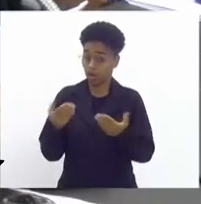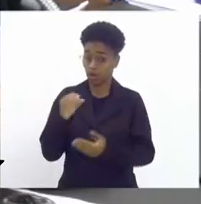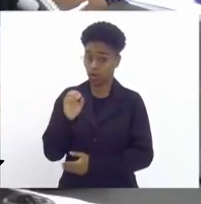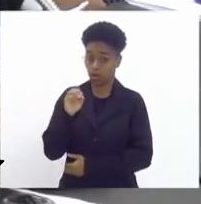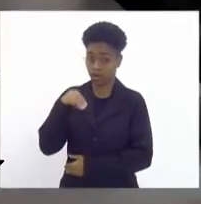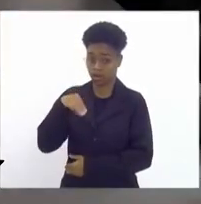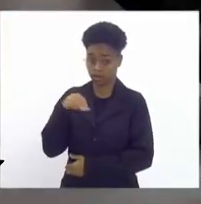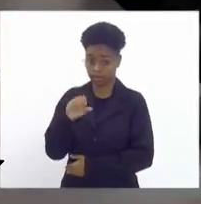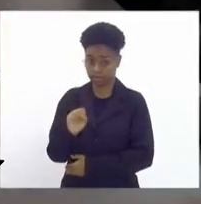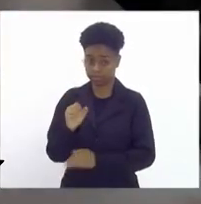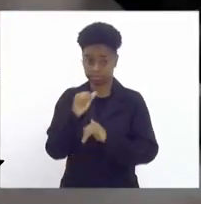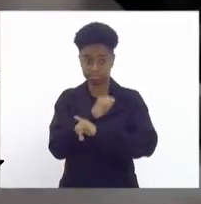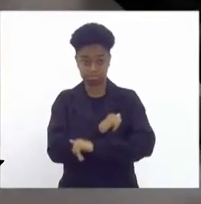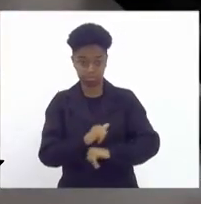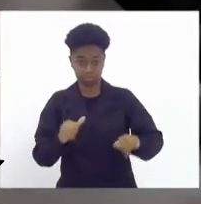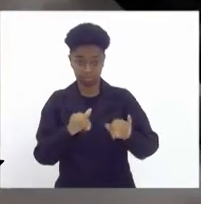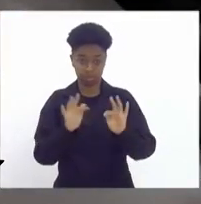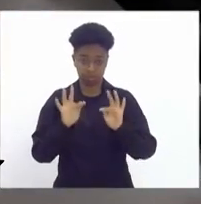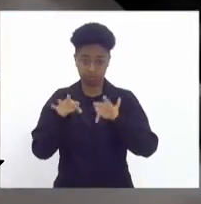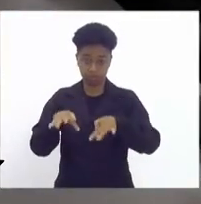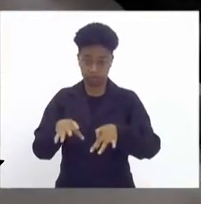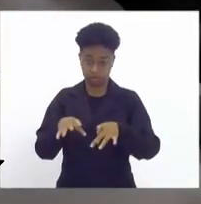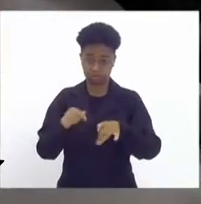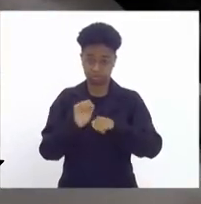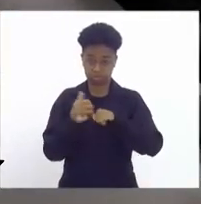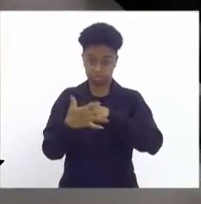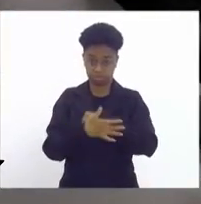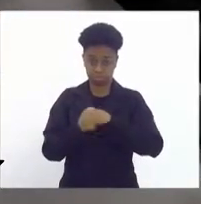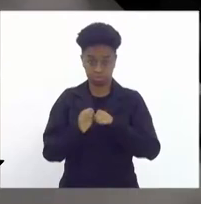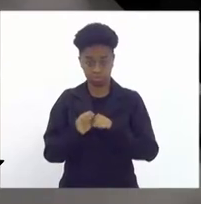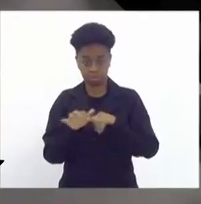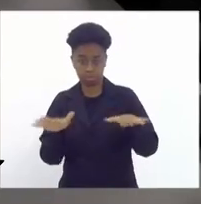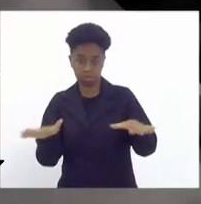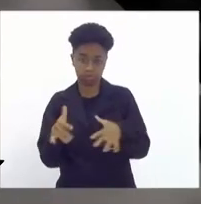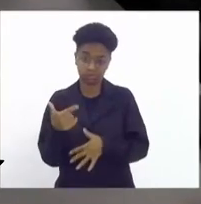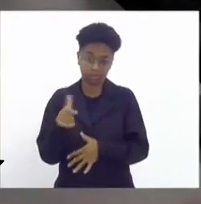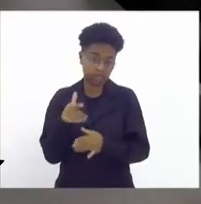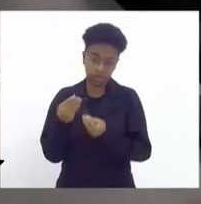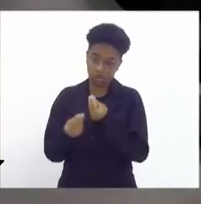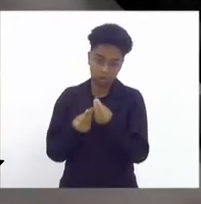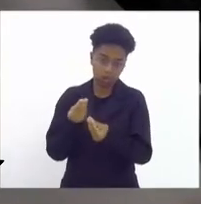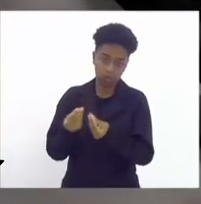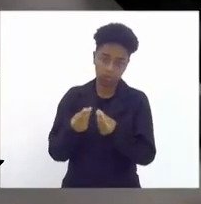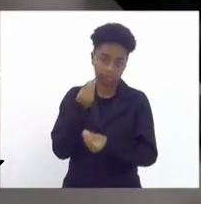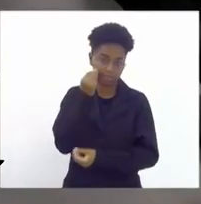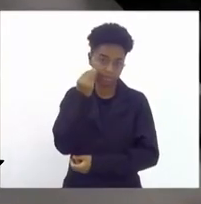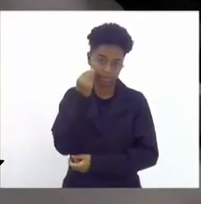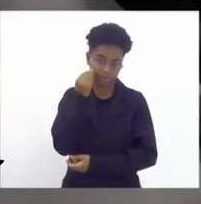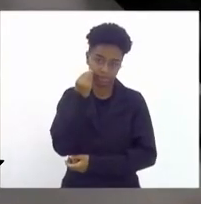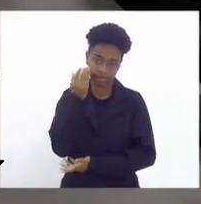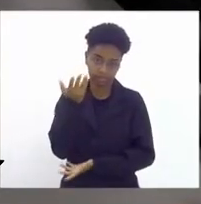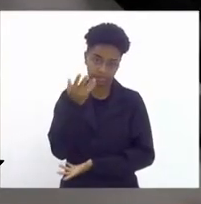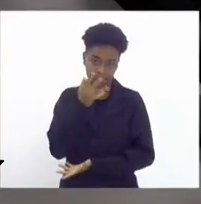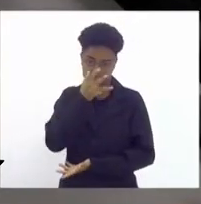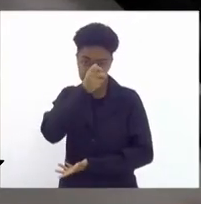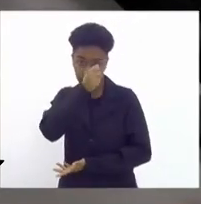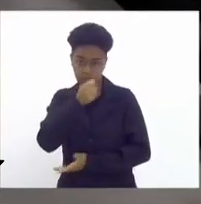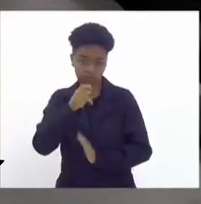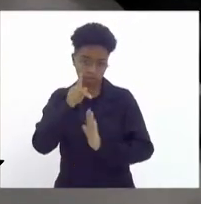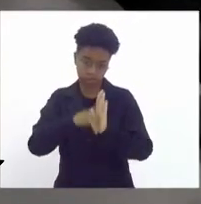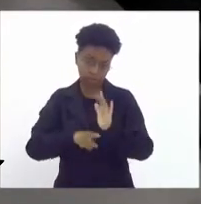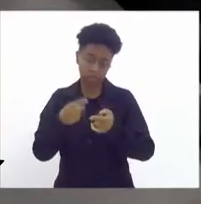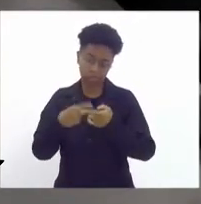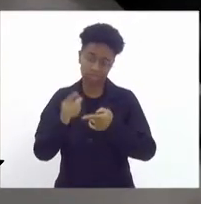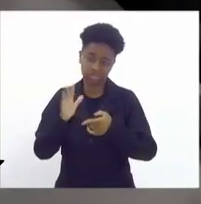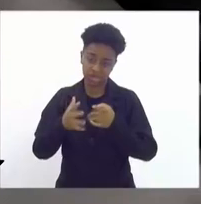né, declarou o fim da pandemia, não há como tentar mais salvar, está